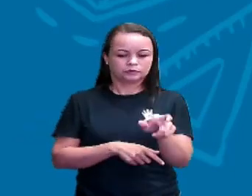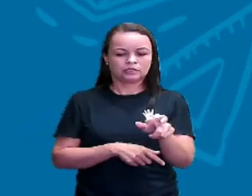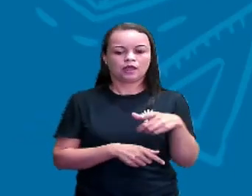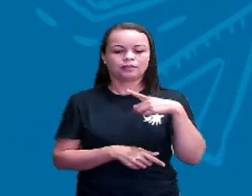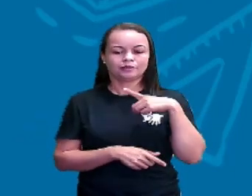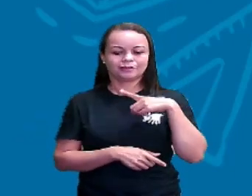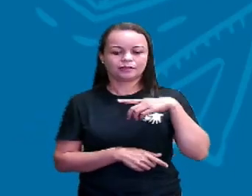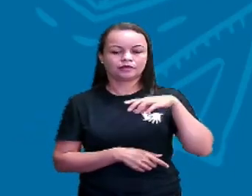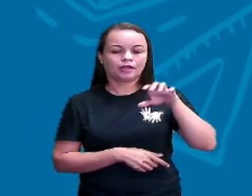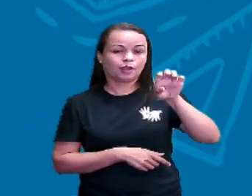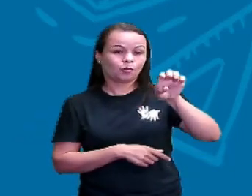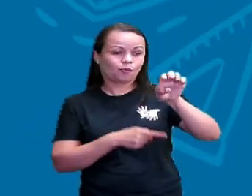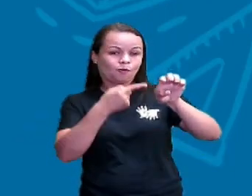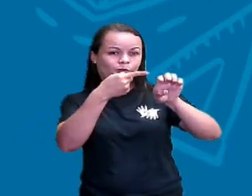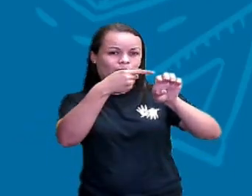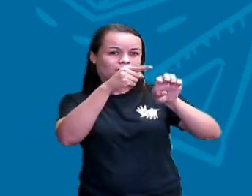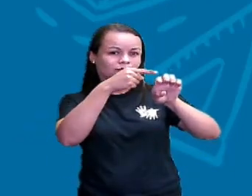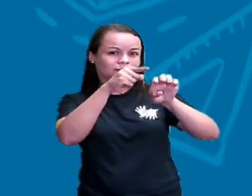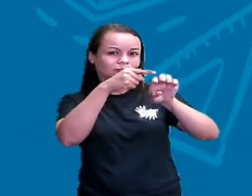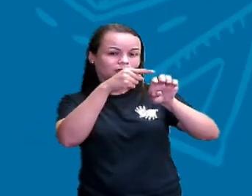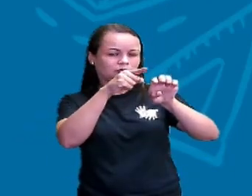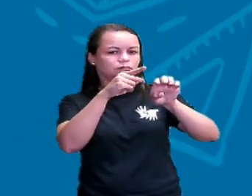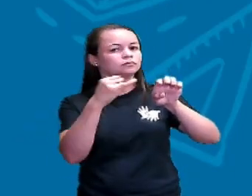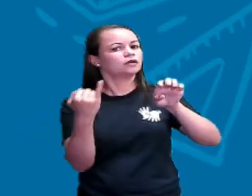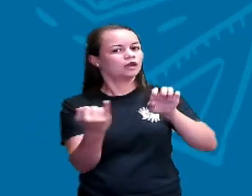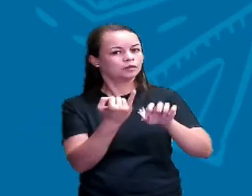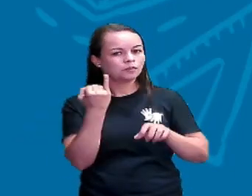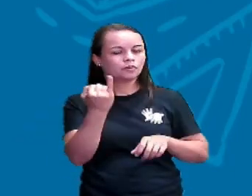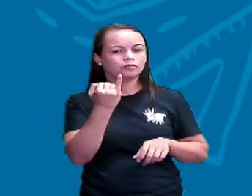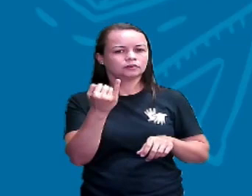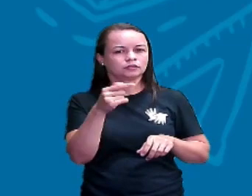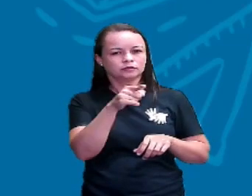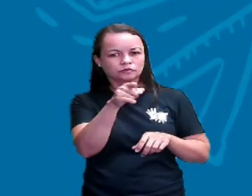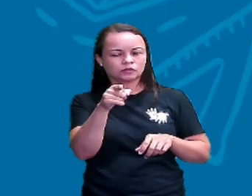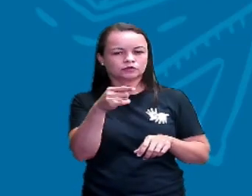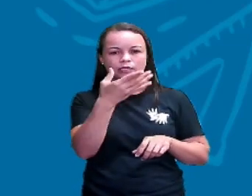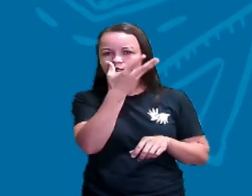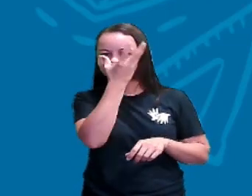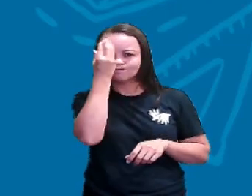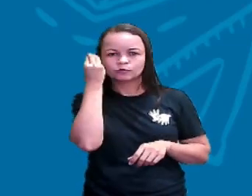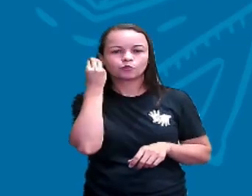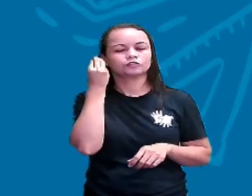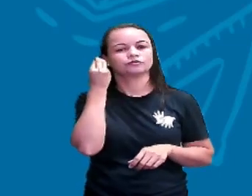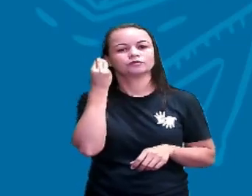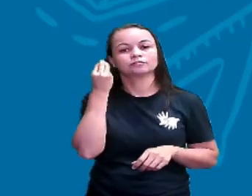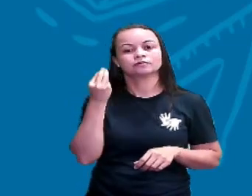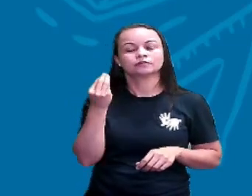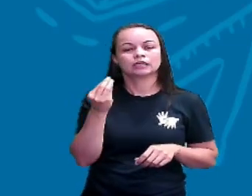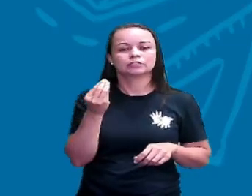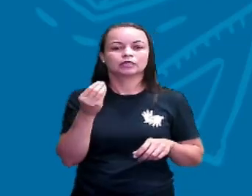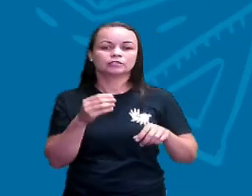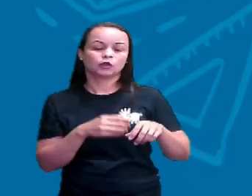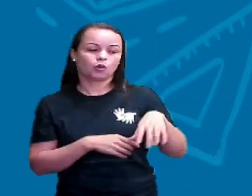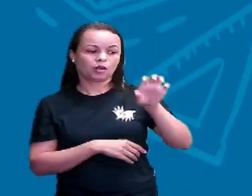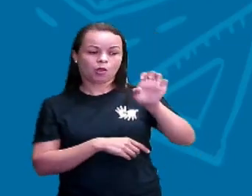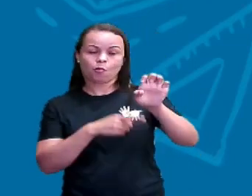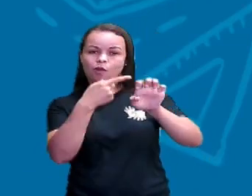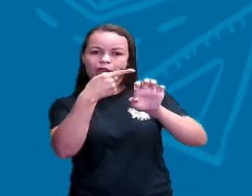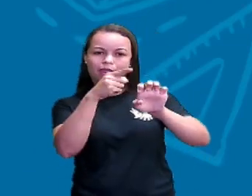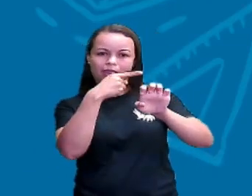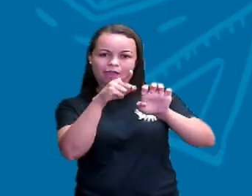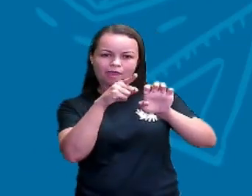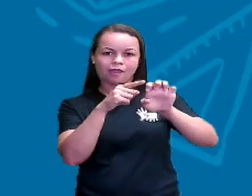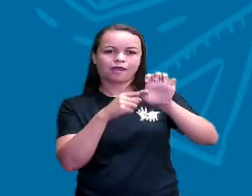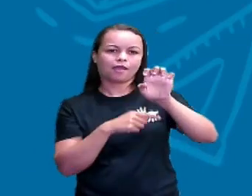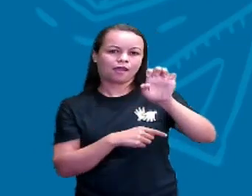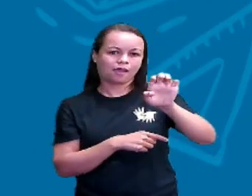L. E é muito importante que vocês não esqueçam de colocar esse acento agudo.